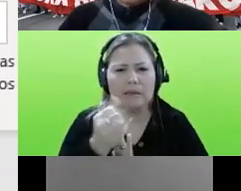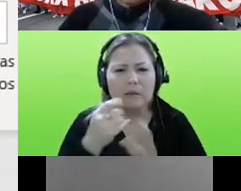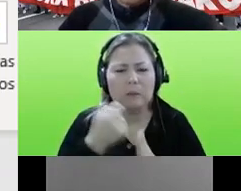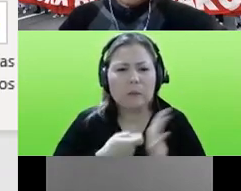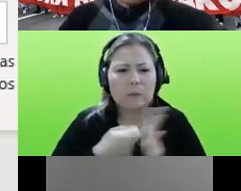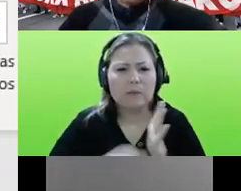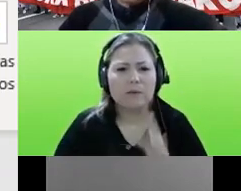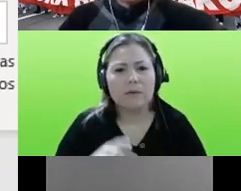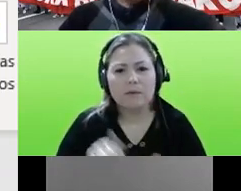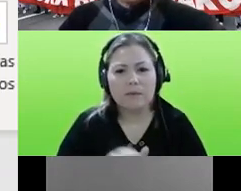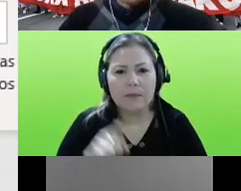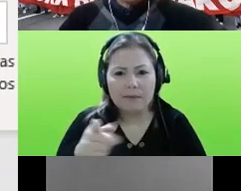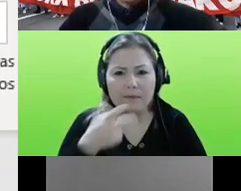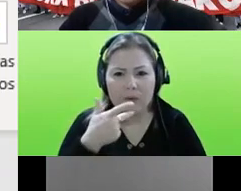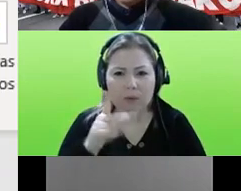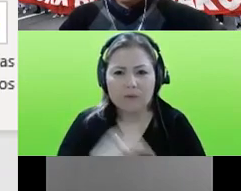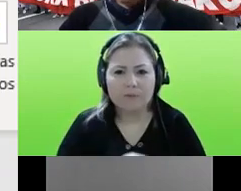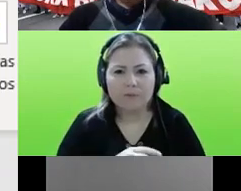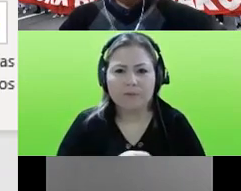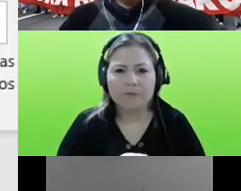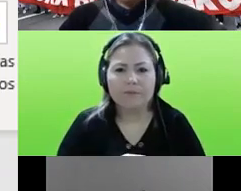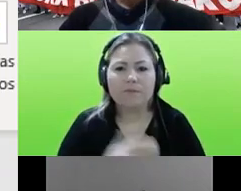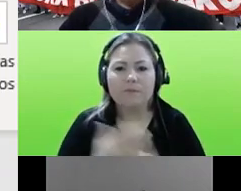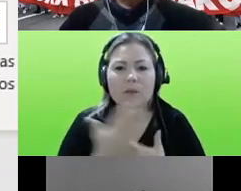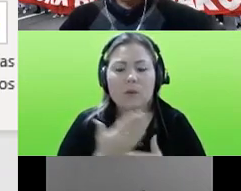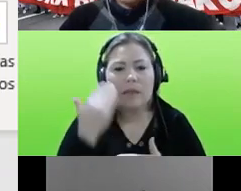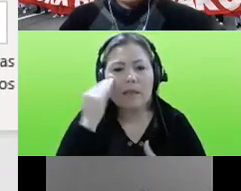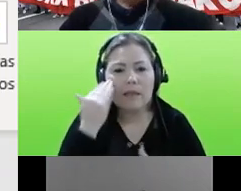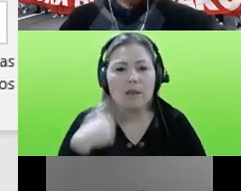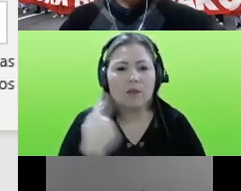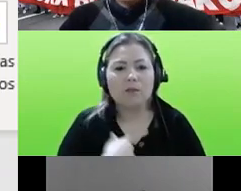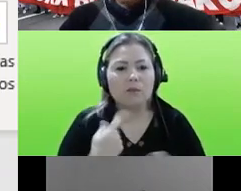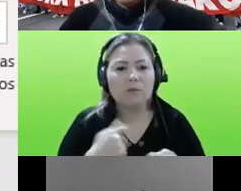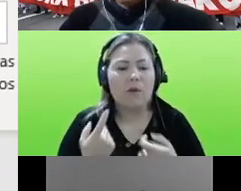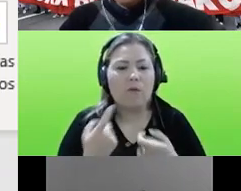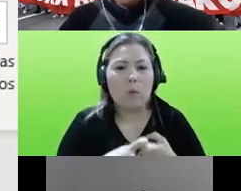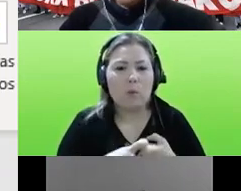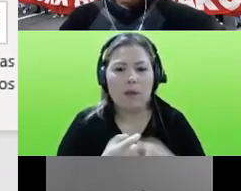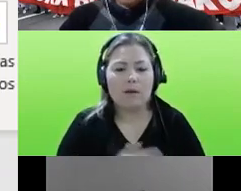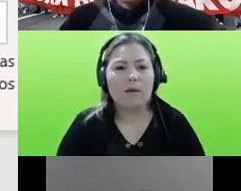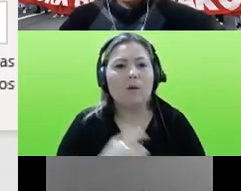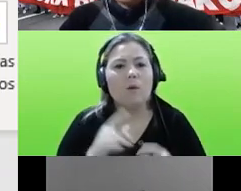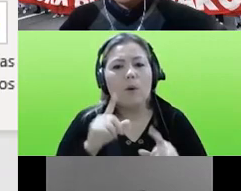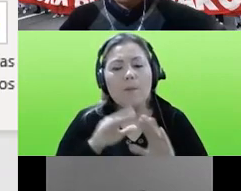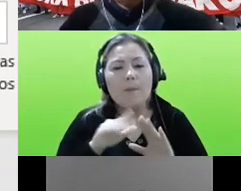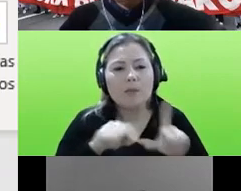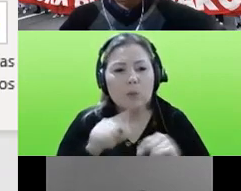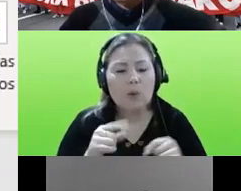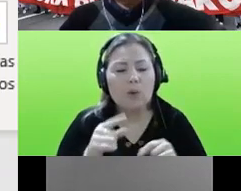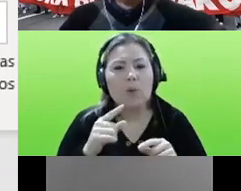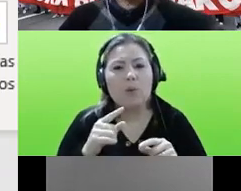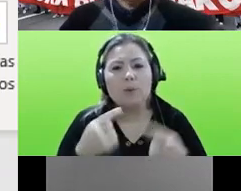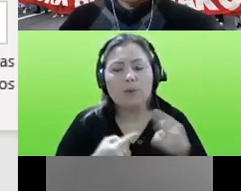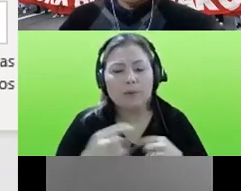como eu já tinha citado, ela ajuda-nos a entender que não temos que voltar a uma escolha, a um dilema,